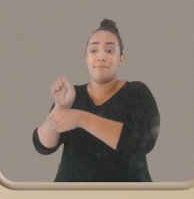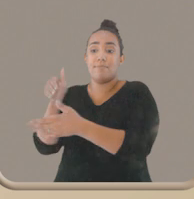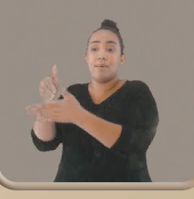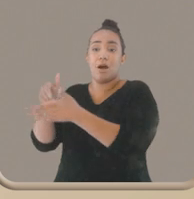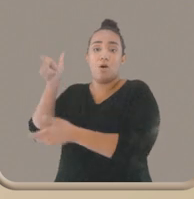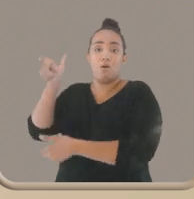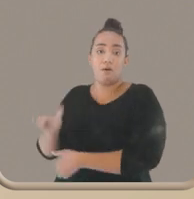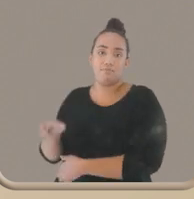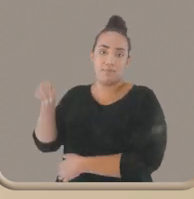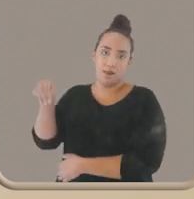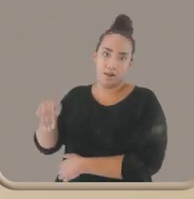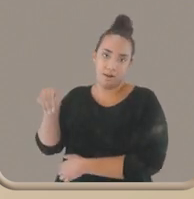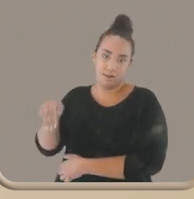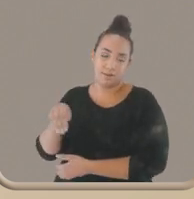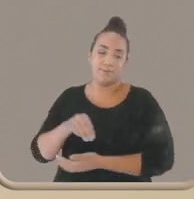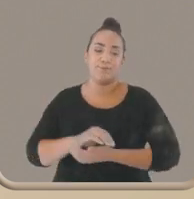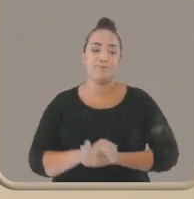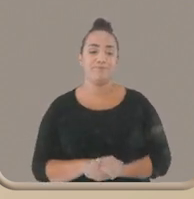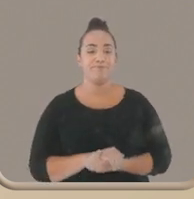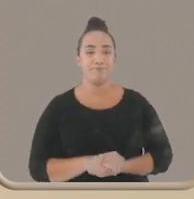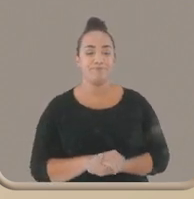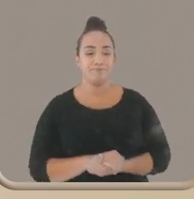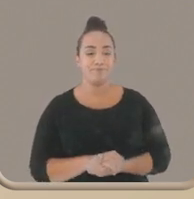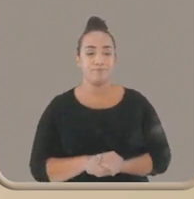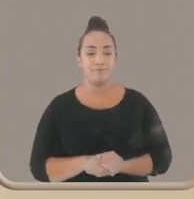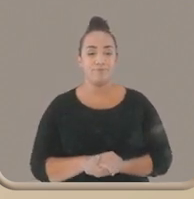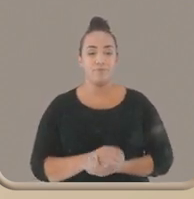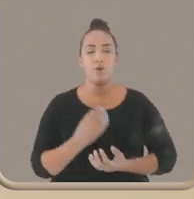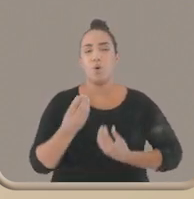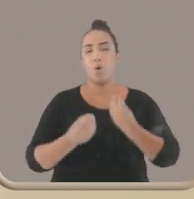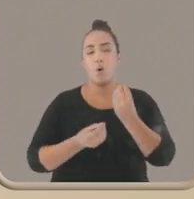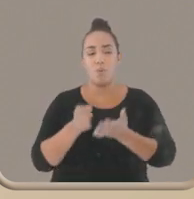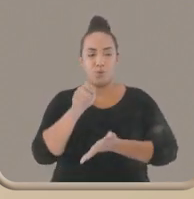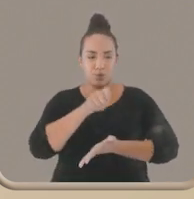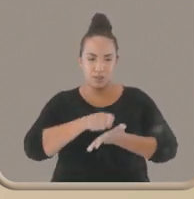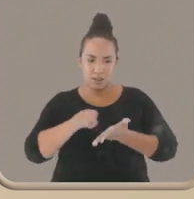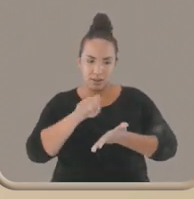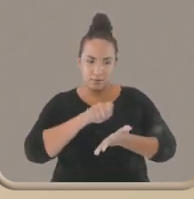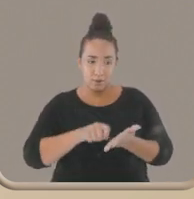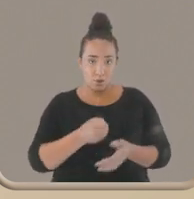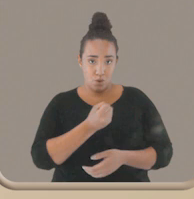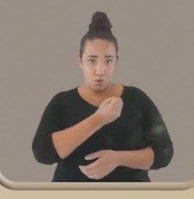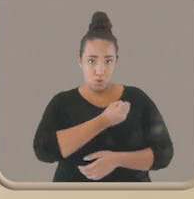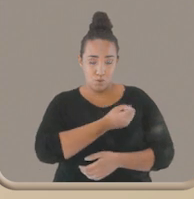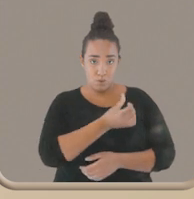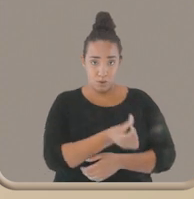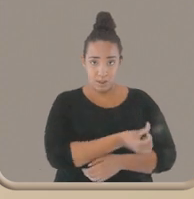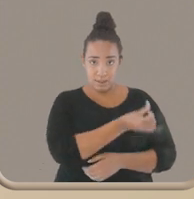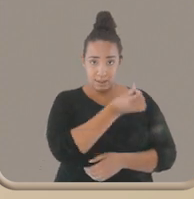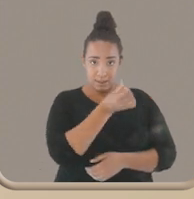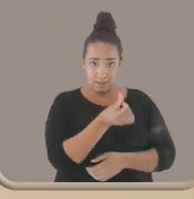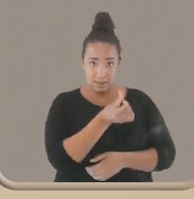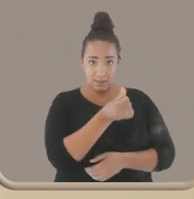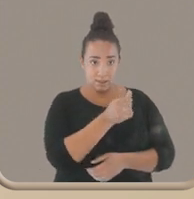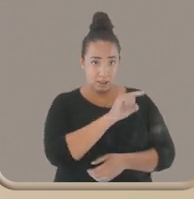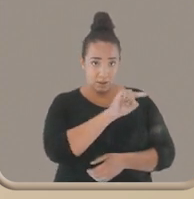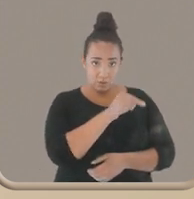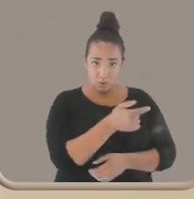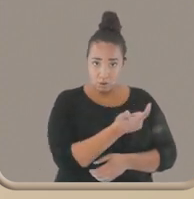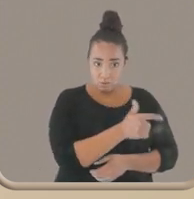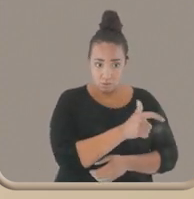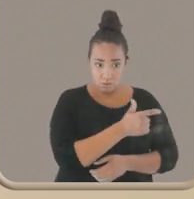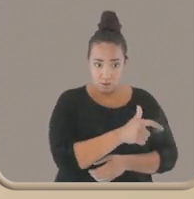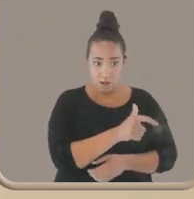na casa dos milésimos. Como eu escreveria o número 6 inteiros e 124